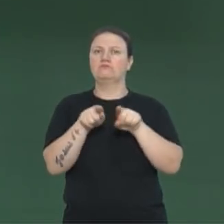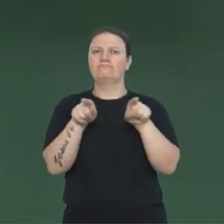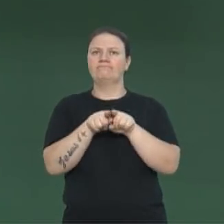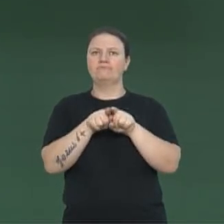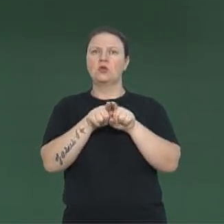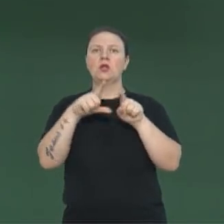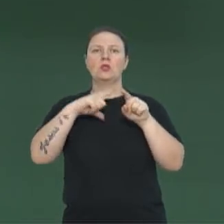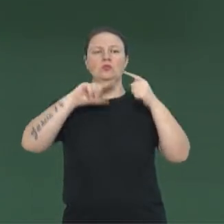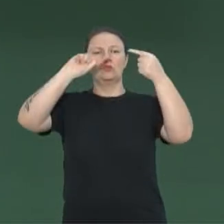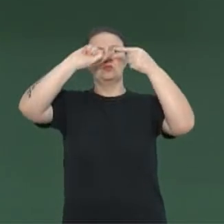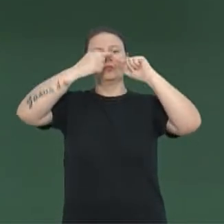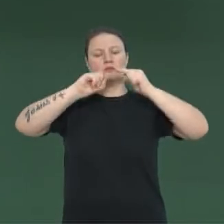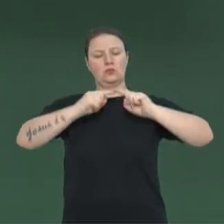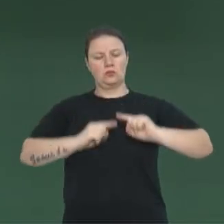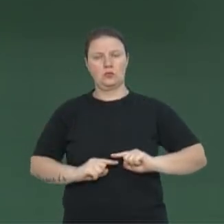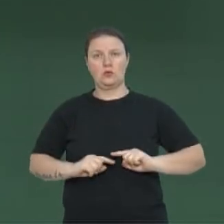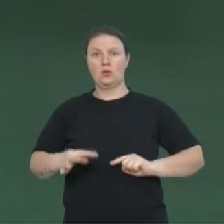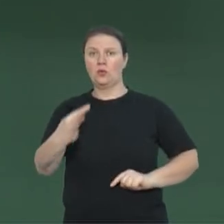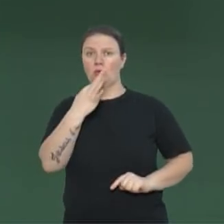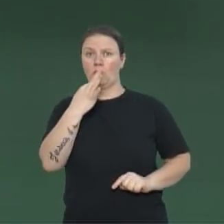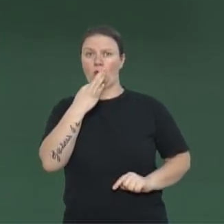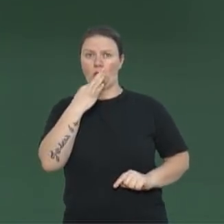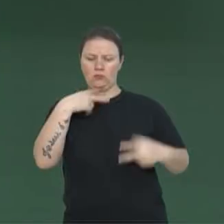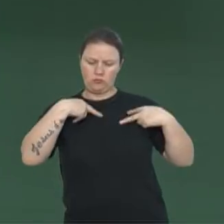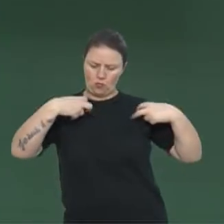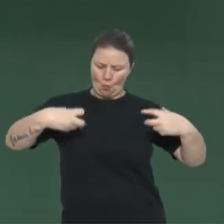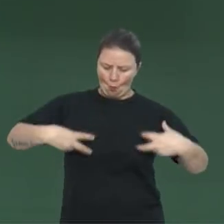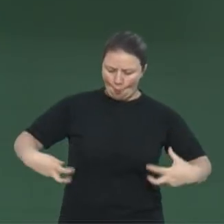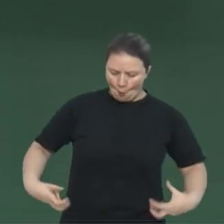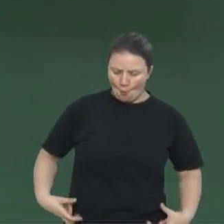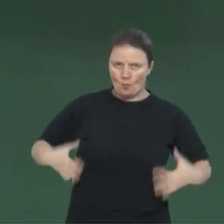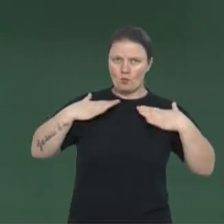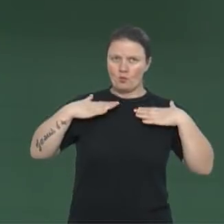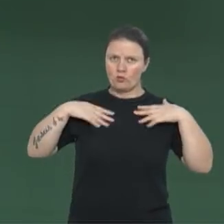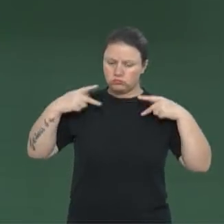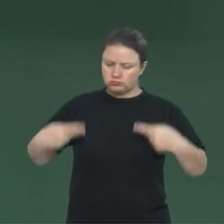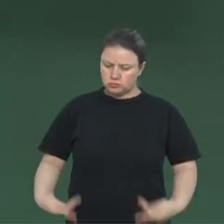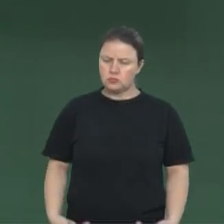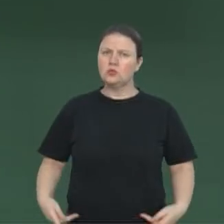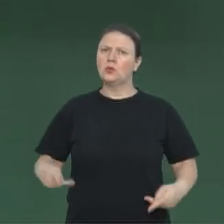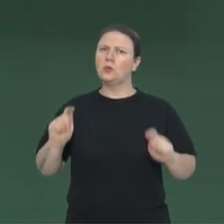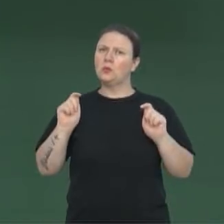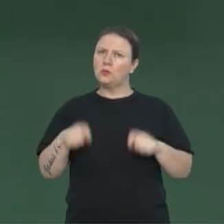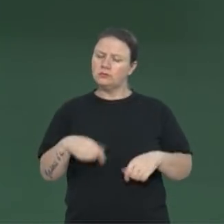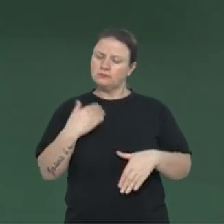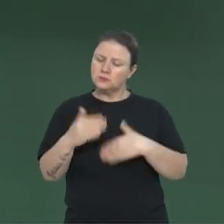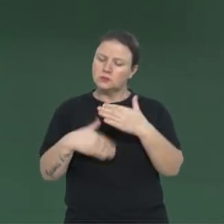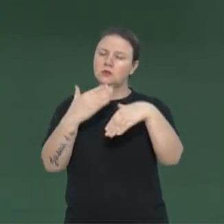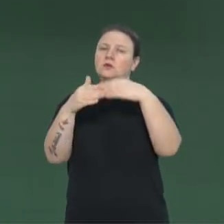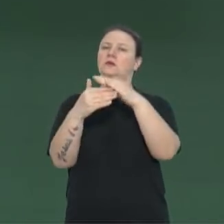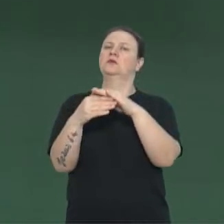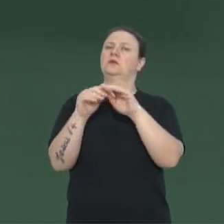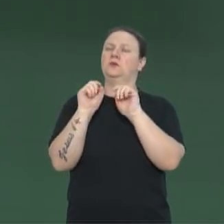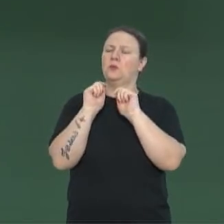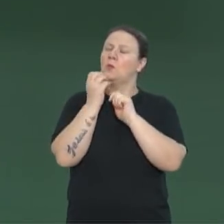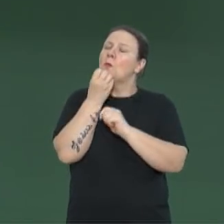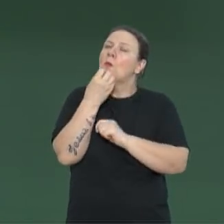da gente conhecer no próprio corpo para que a gente possa, posteriormente, desenvolver um bom